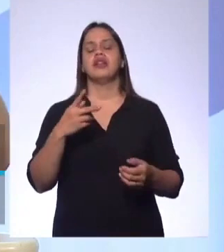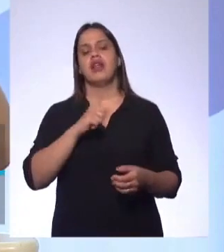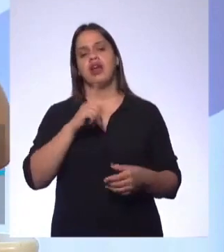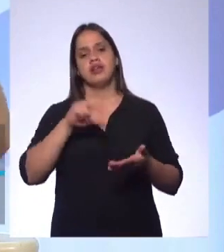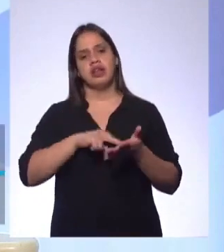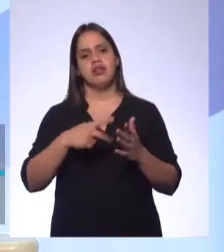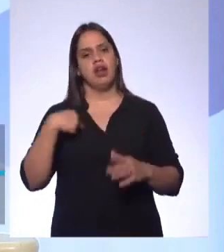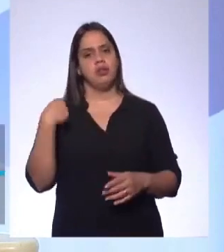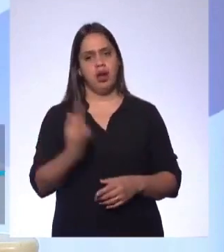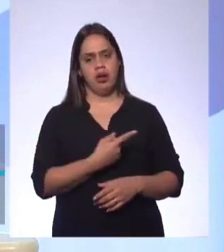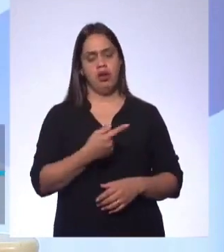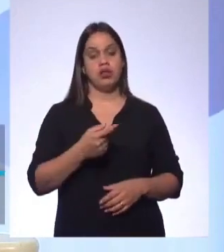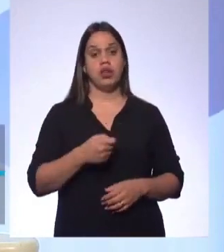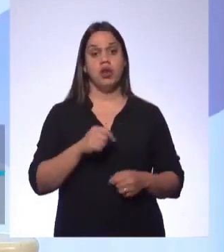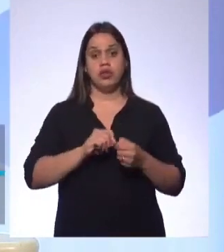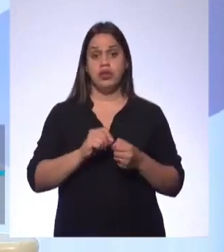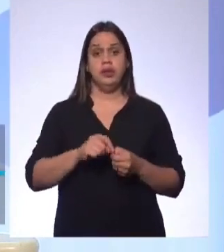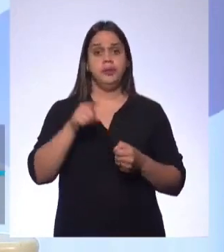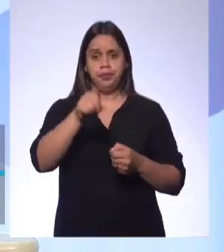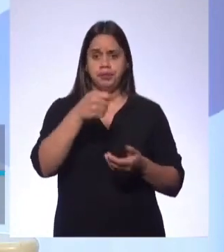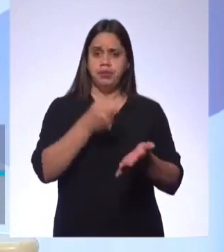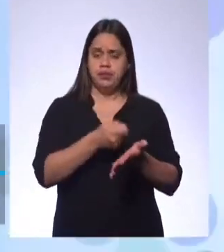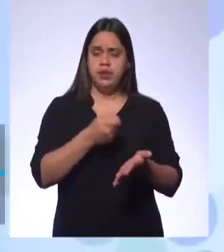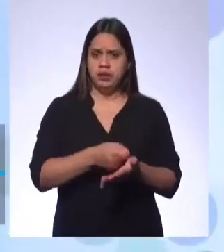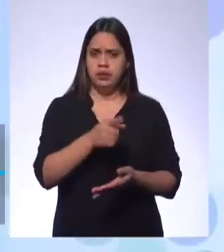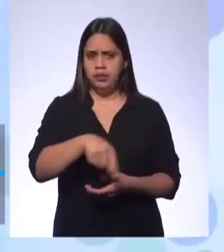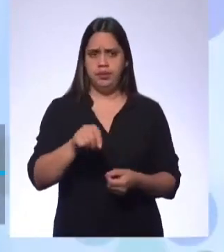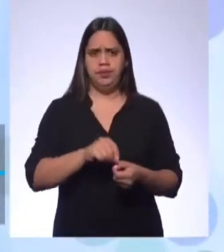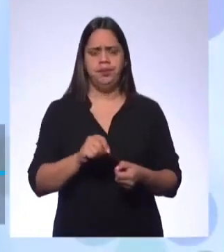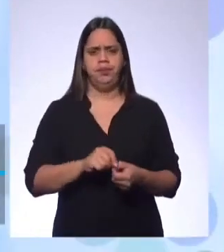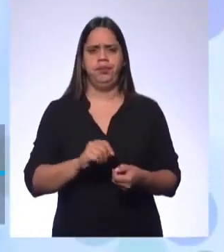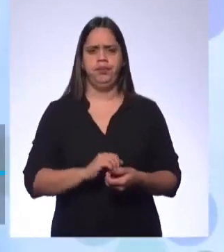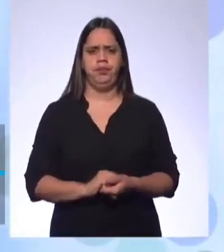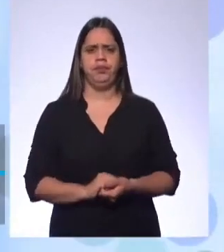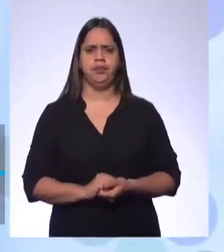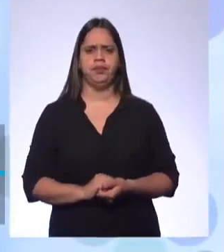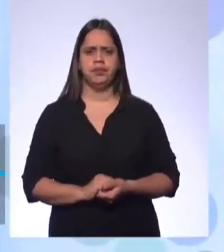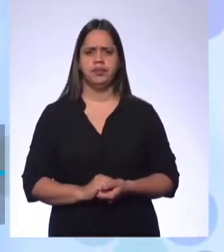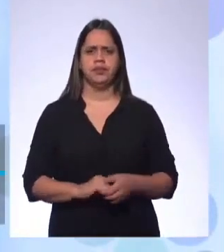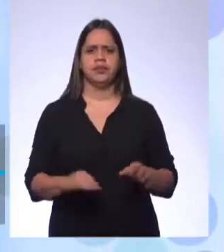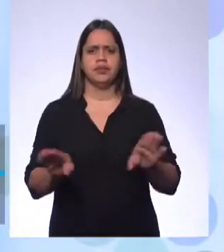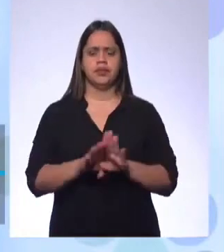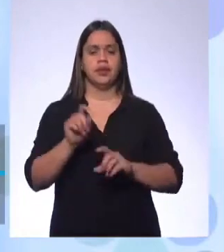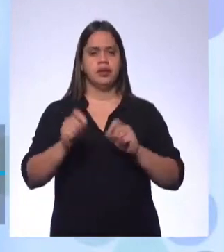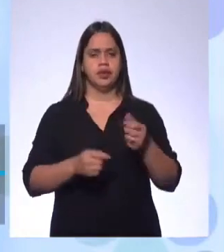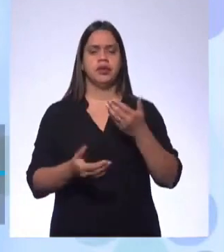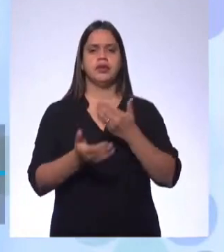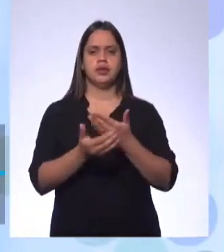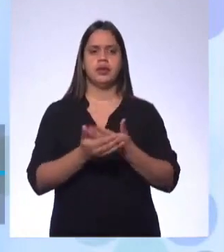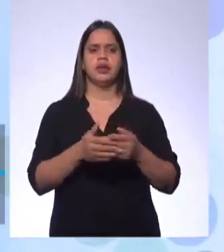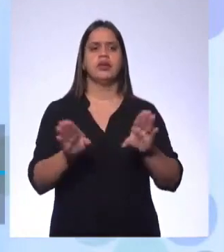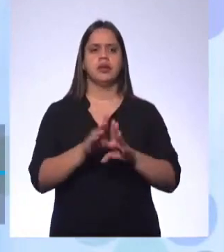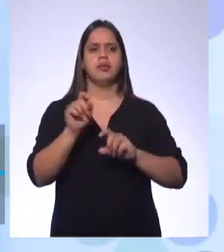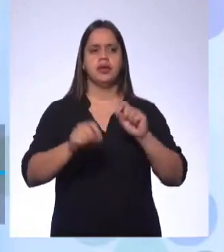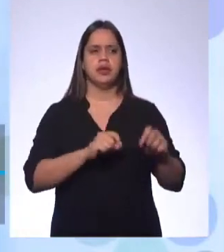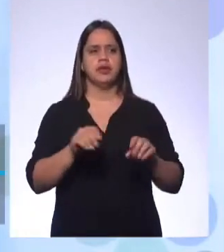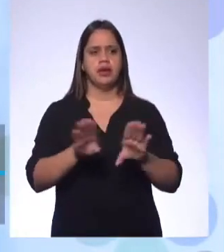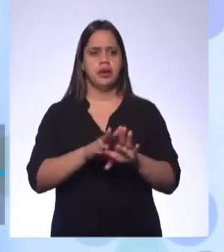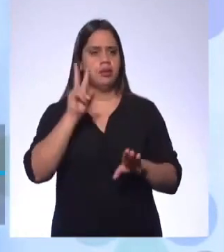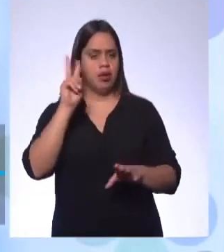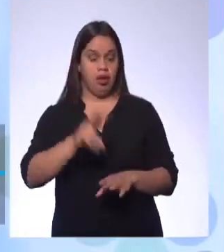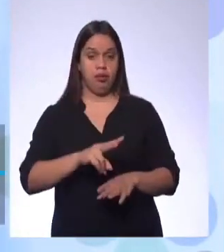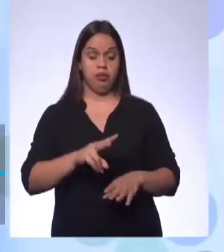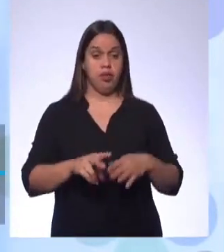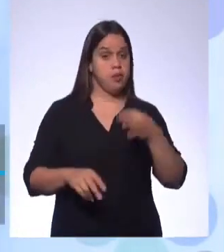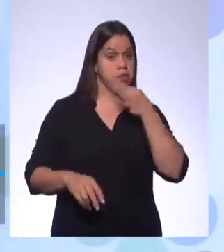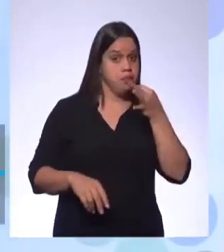e não impor isso para os outros. Né? Isso. E estudar o senso comum e o senso crítico